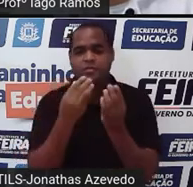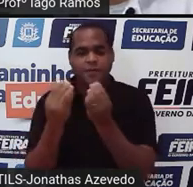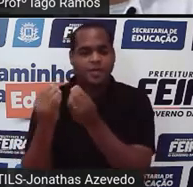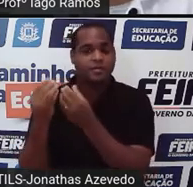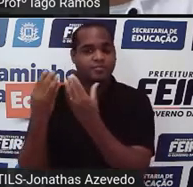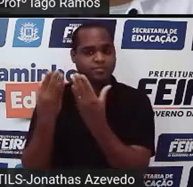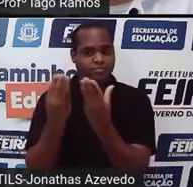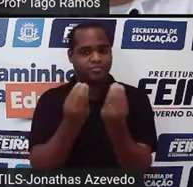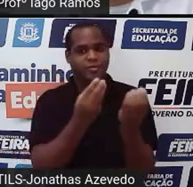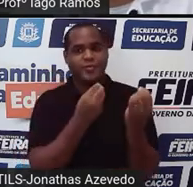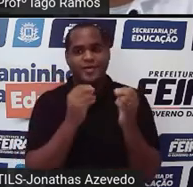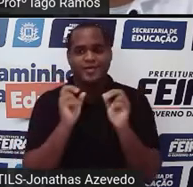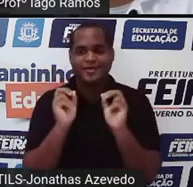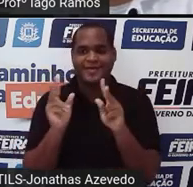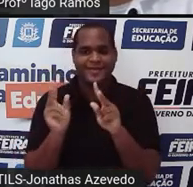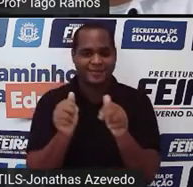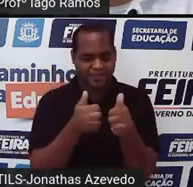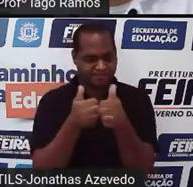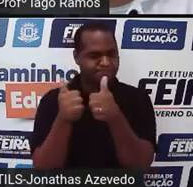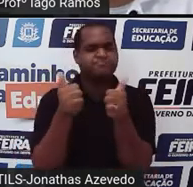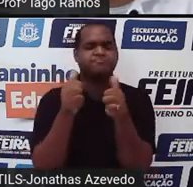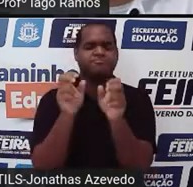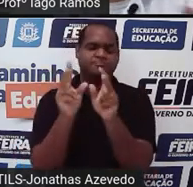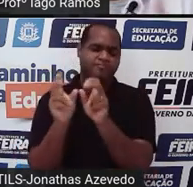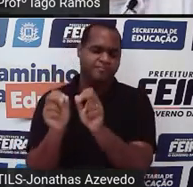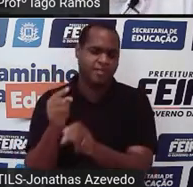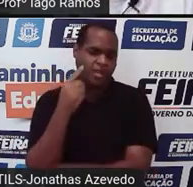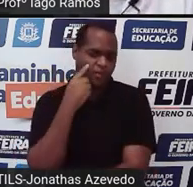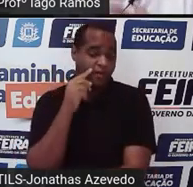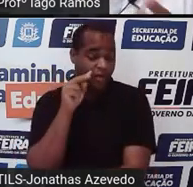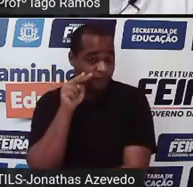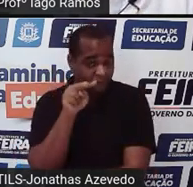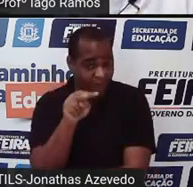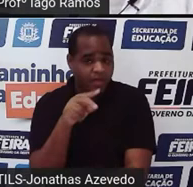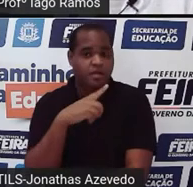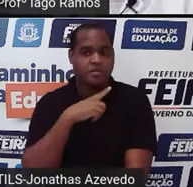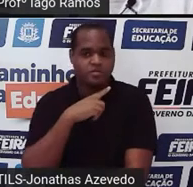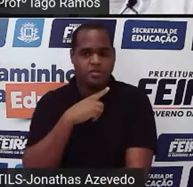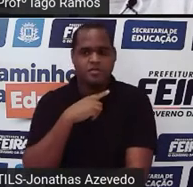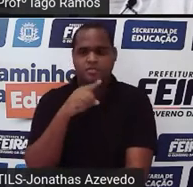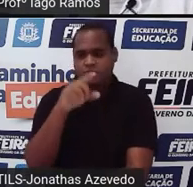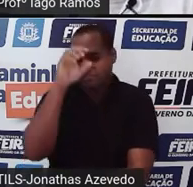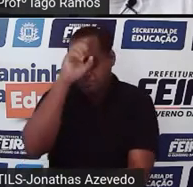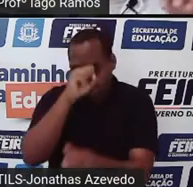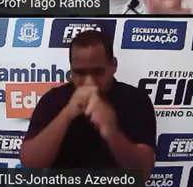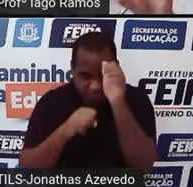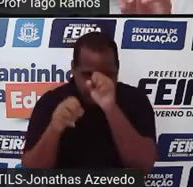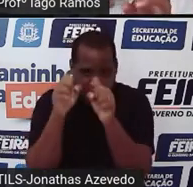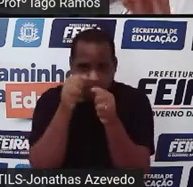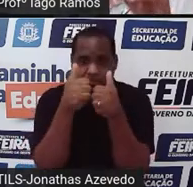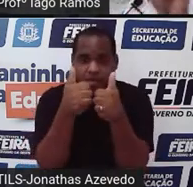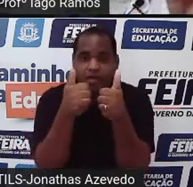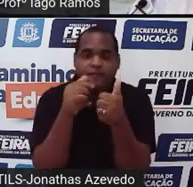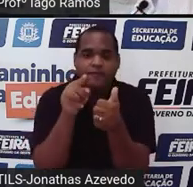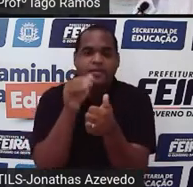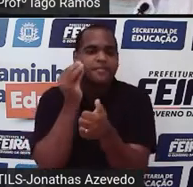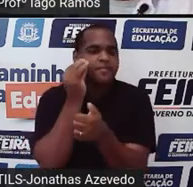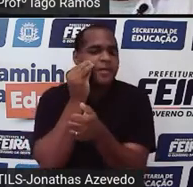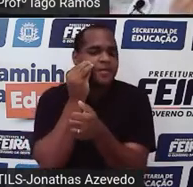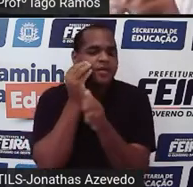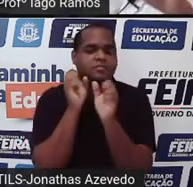bastante belezinha Então você tá vendo o quanto você aprendeu a bom você tá tentando